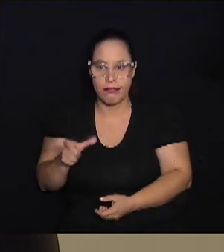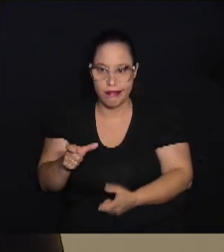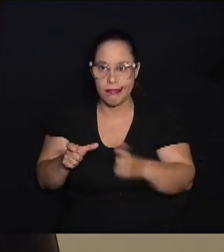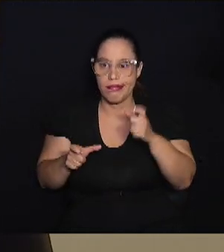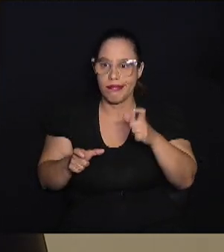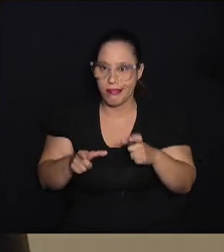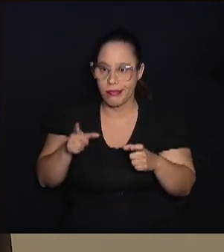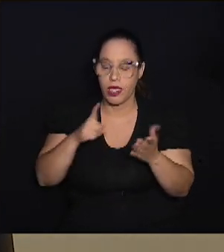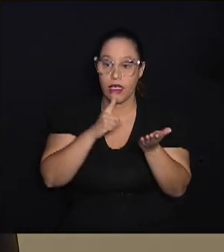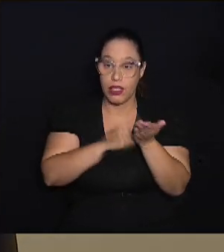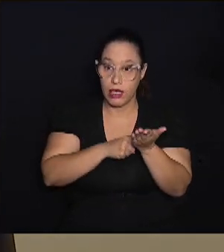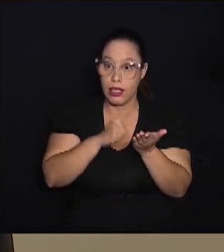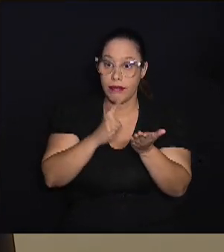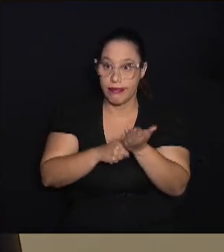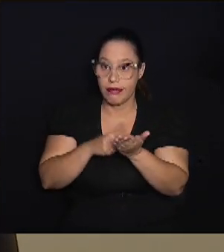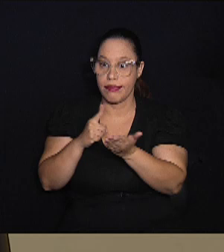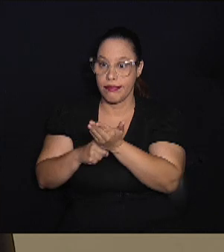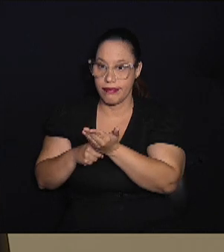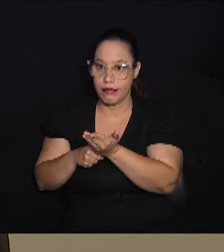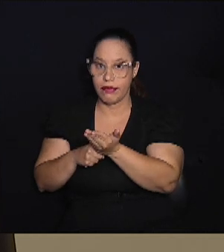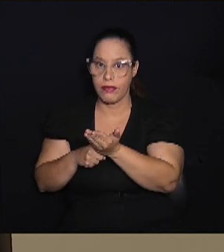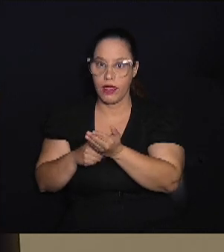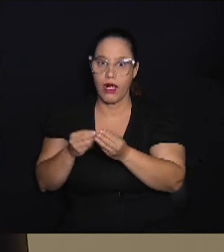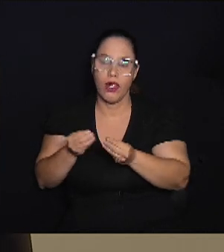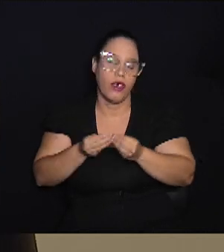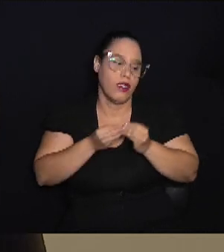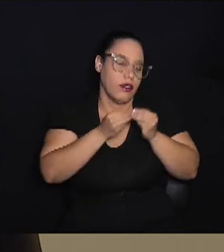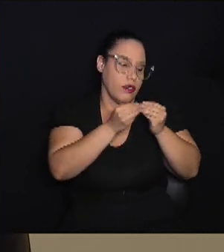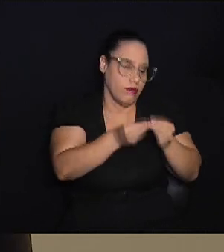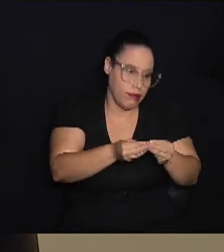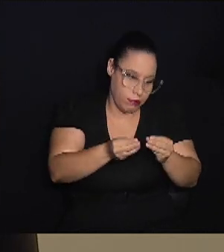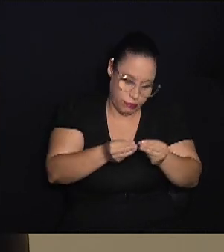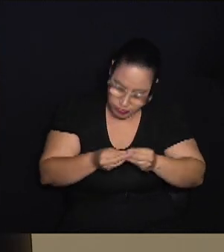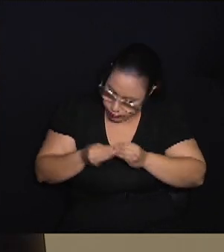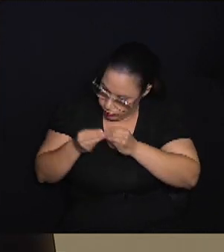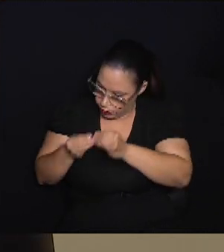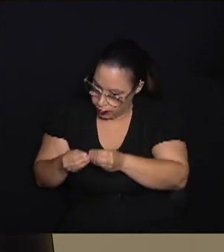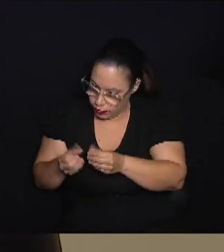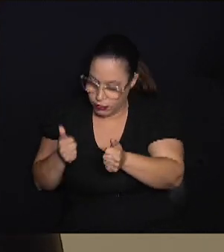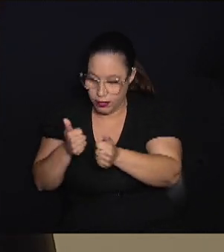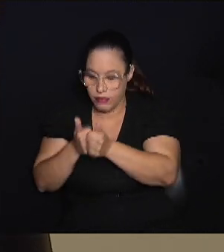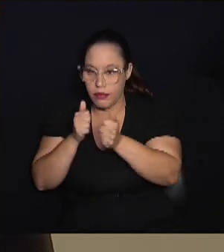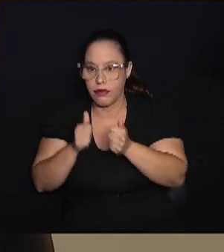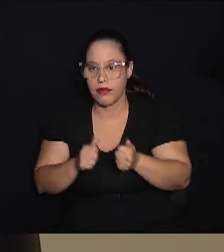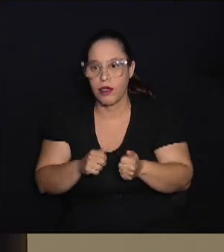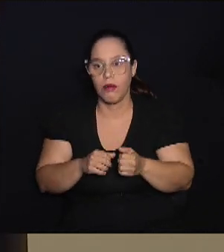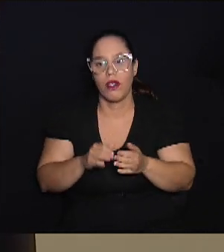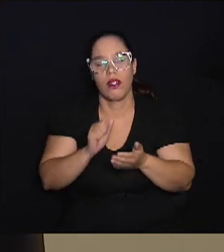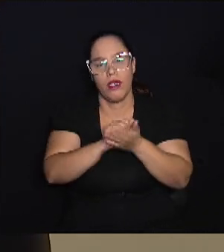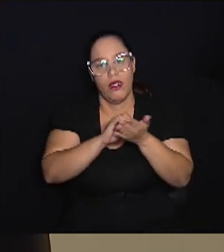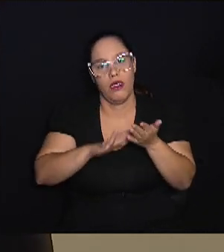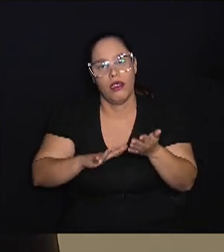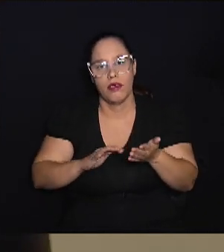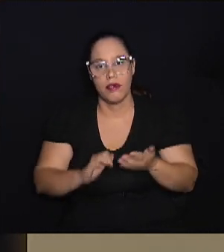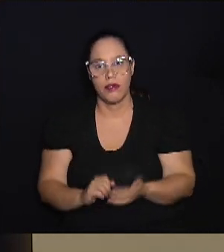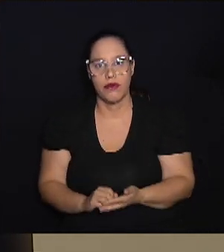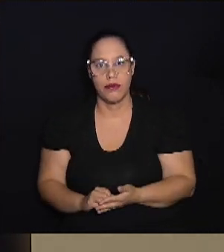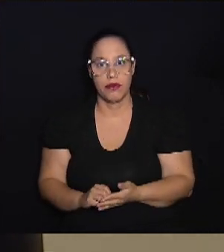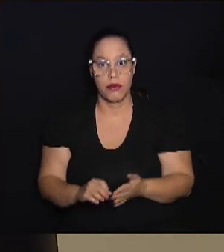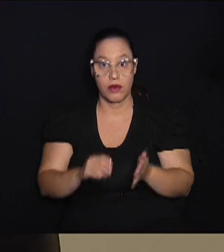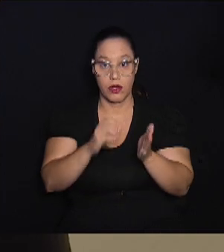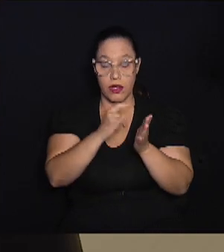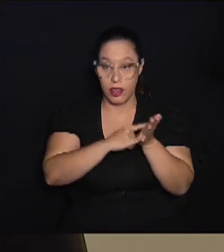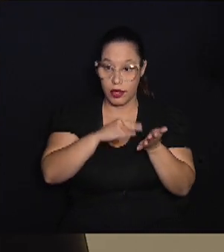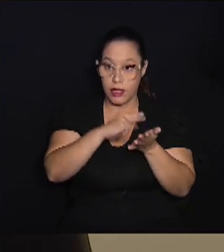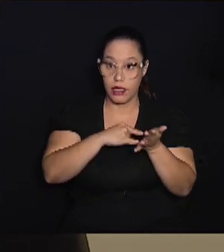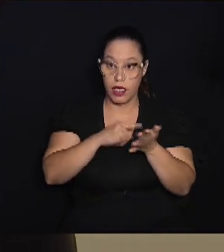em diversos horários, para poder dar condições para o maior número de mulheres participar das nossas atividades e para poder se inscrever e ver